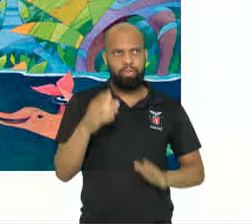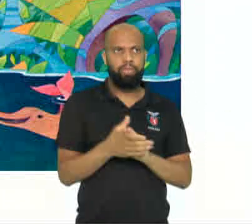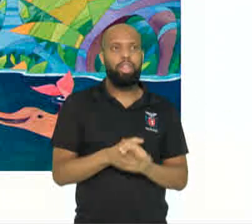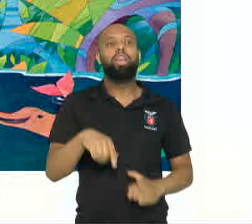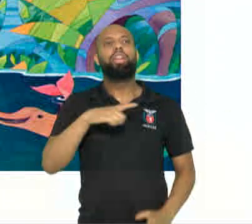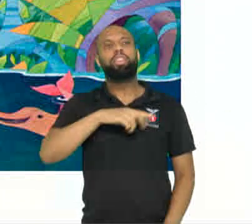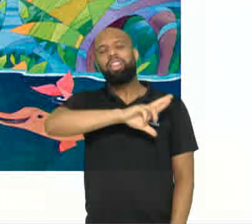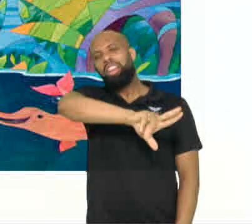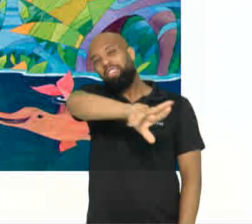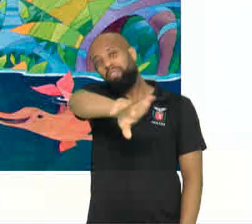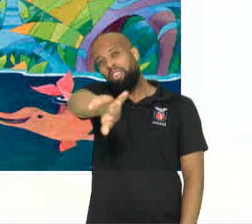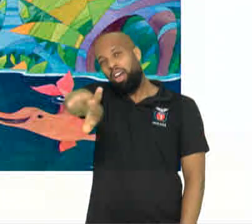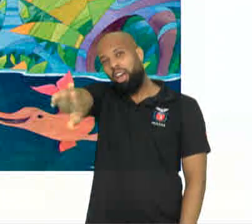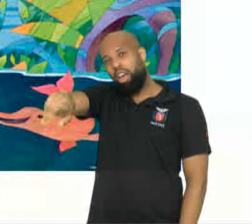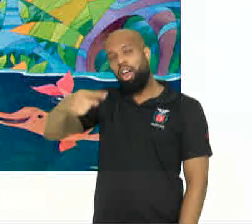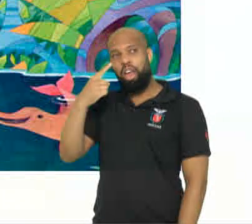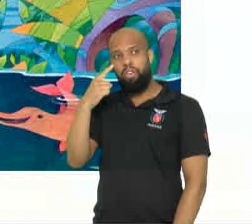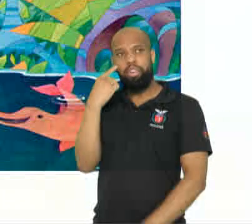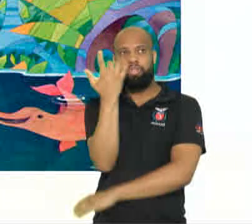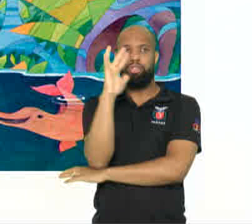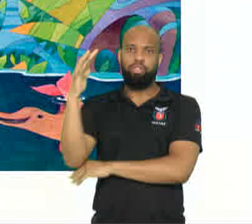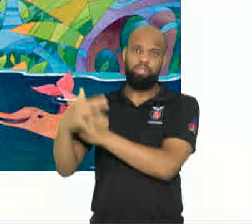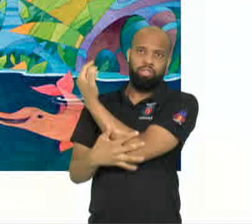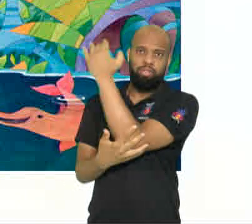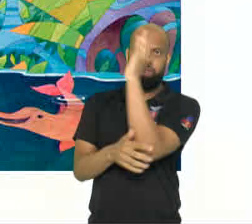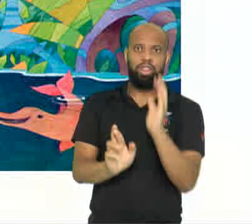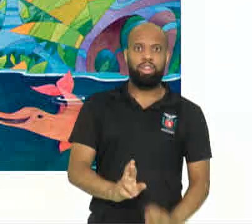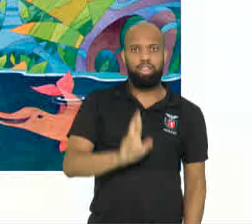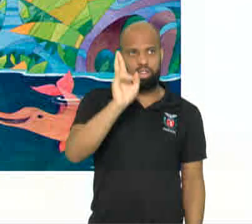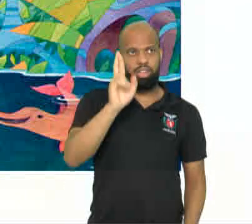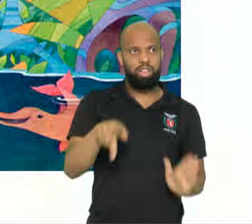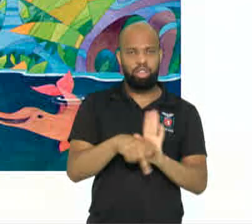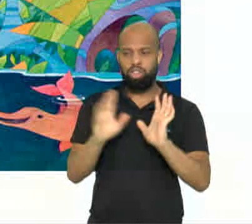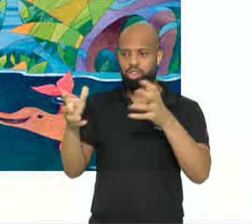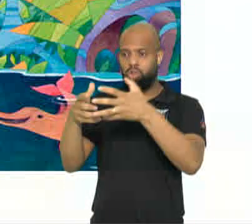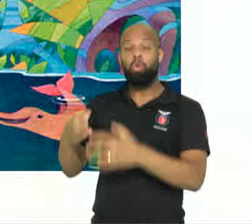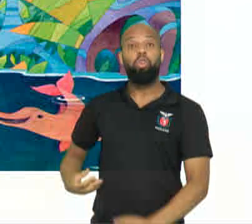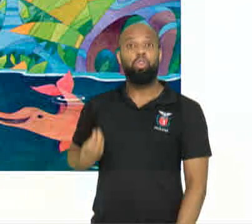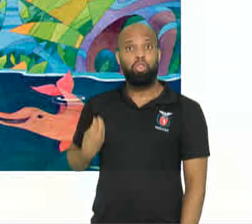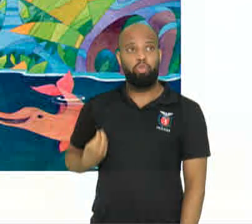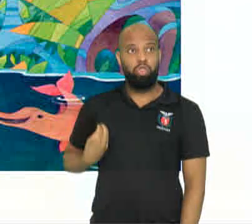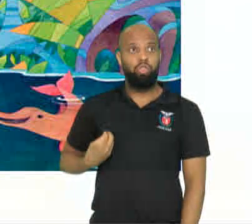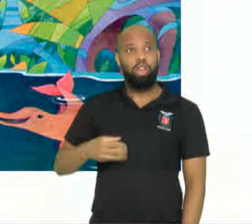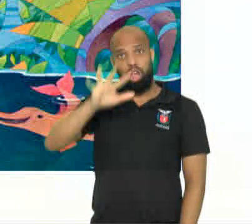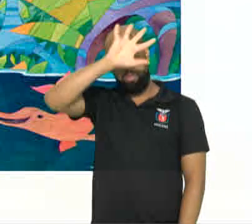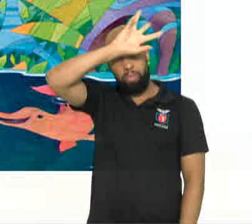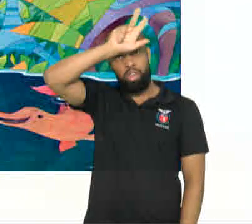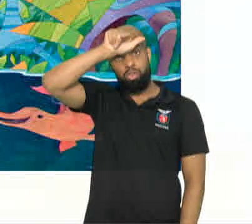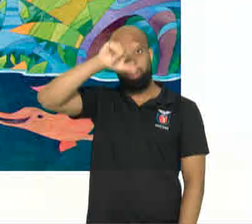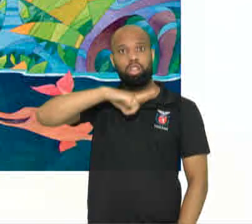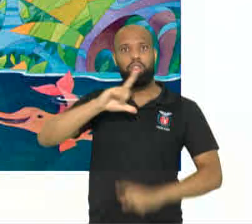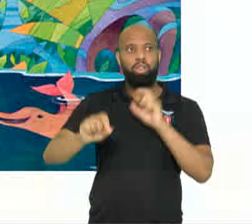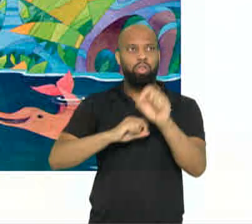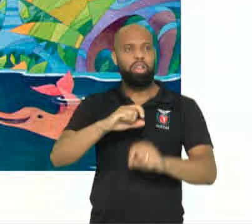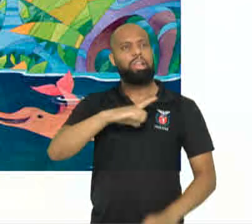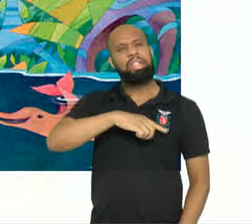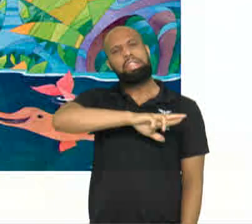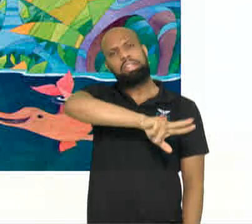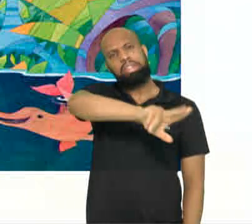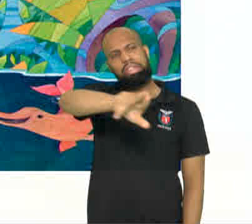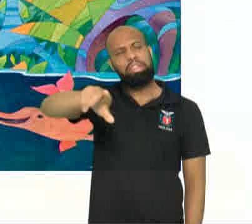a quantidade, então, aqui, essa floresta está sendo representada para a gente, o bioma da Mata Atlântica, da Amazônia, desculpe. Olha só a